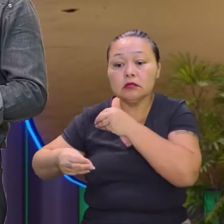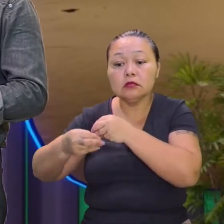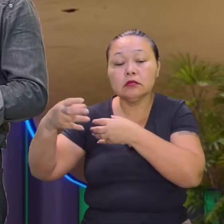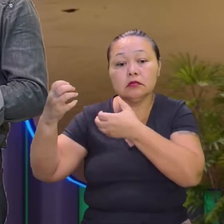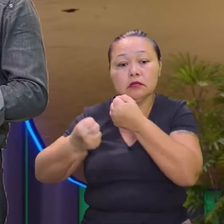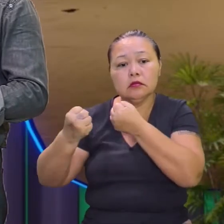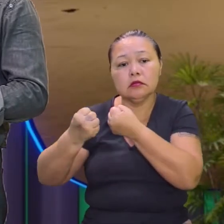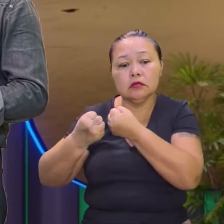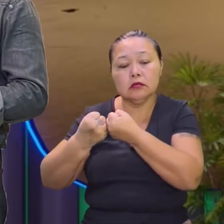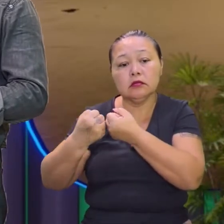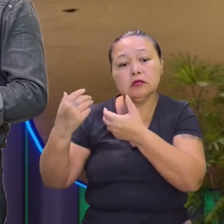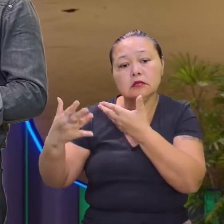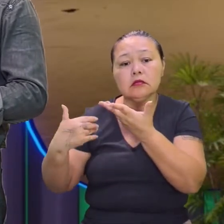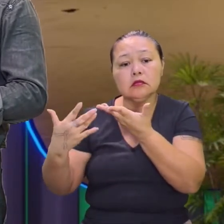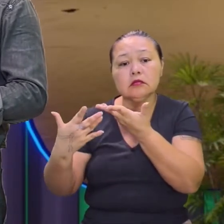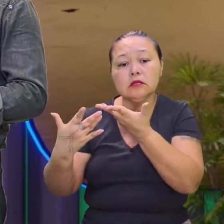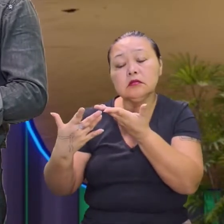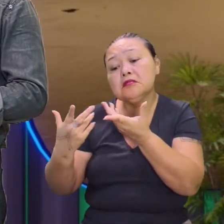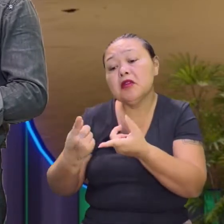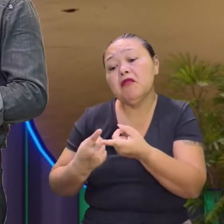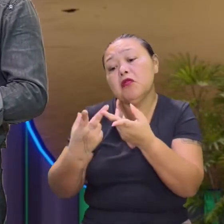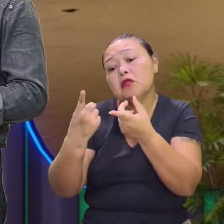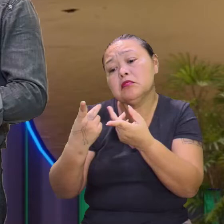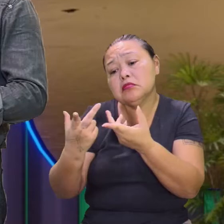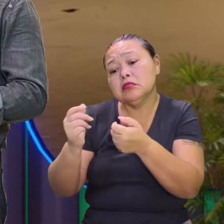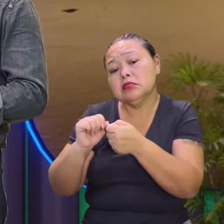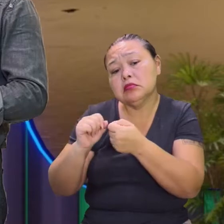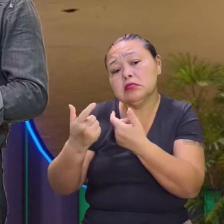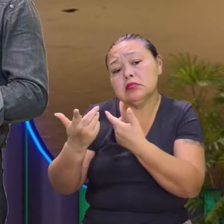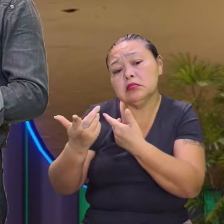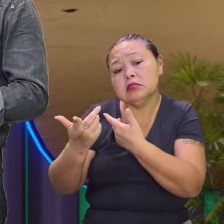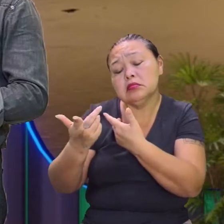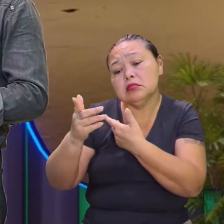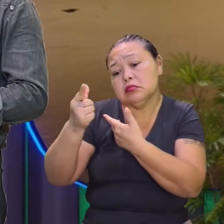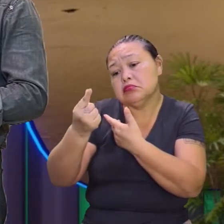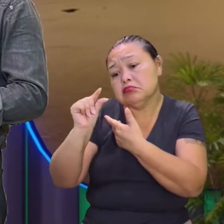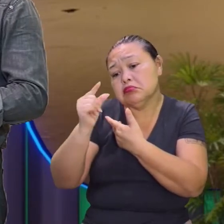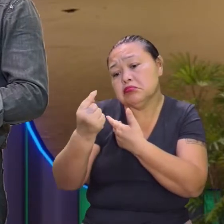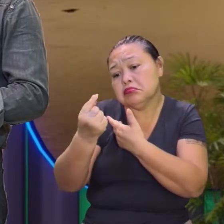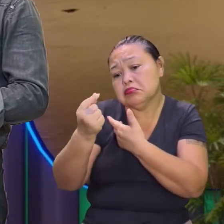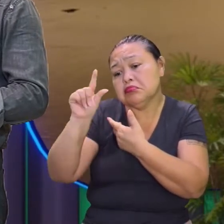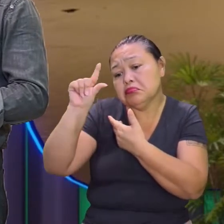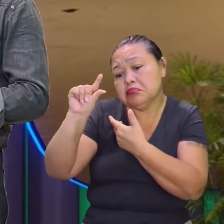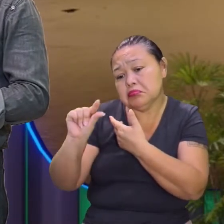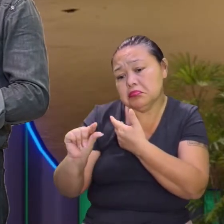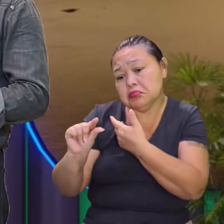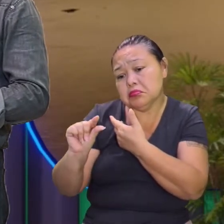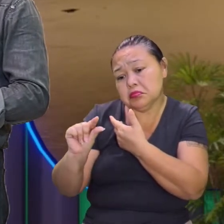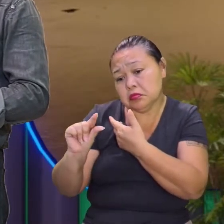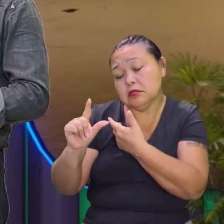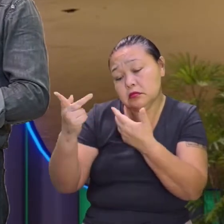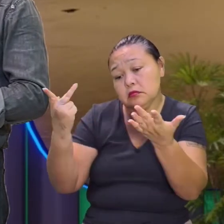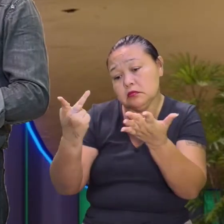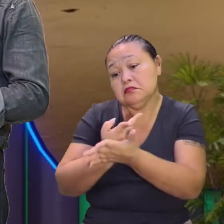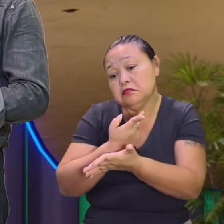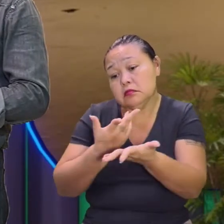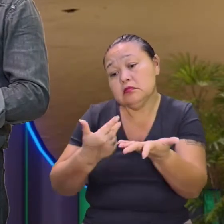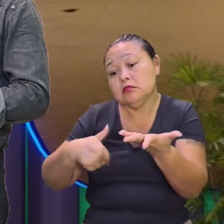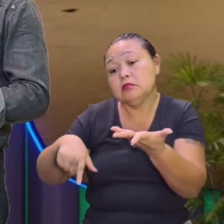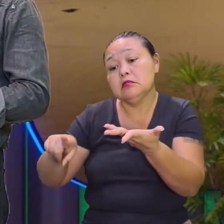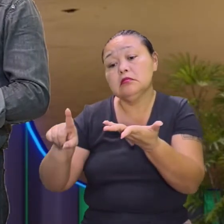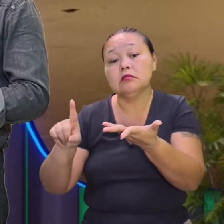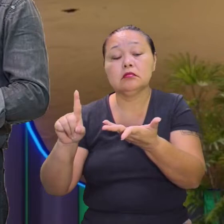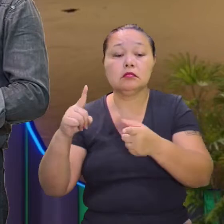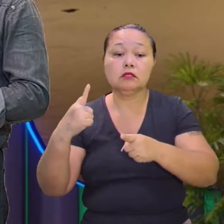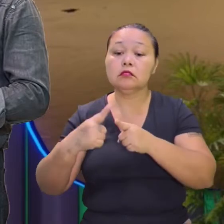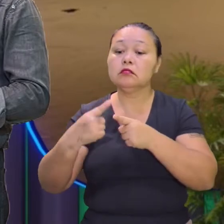leite. Ele acaba se sujeitando a vender aquele leite, muitas das vezes, por um preço bem baixinho. É o que acontece geralmente,